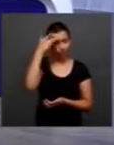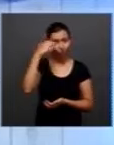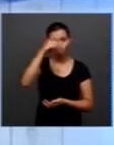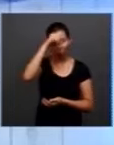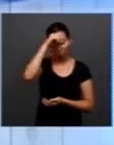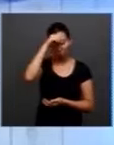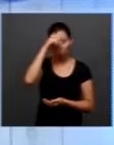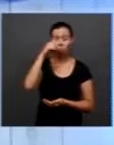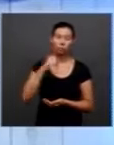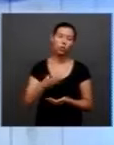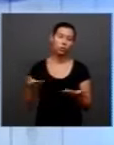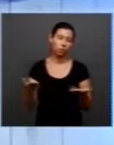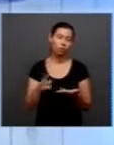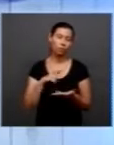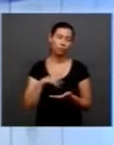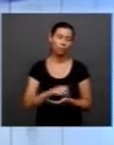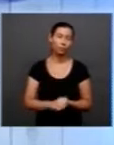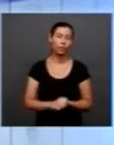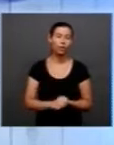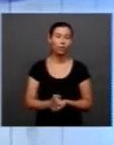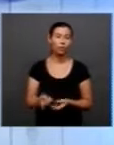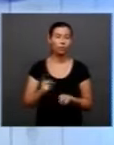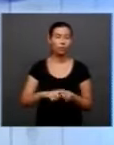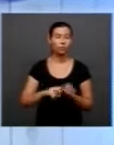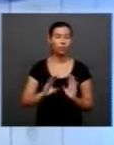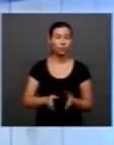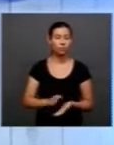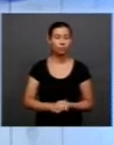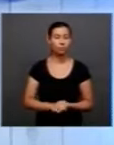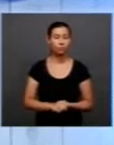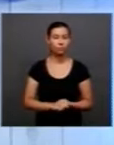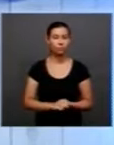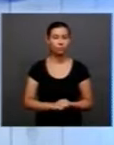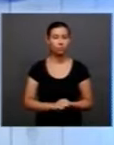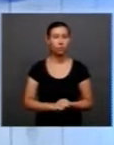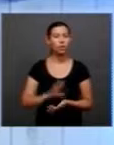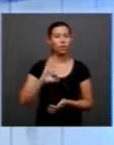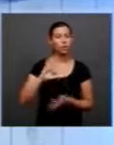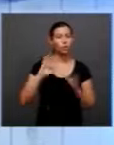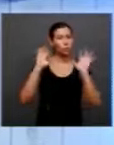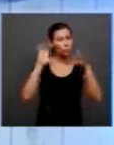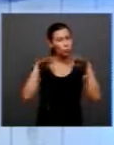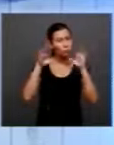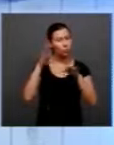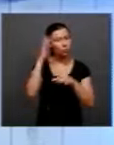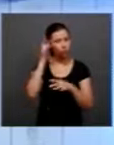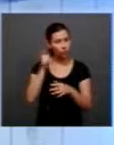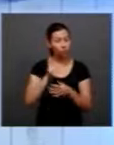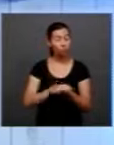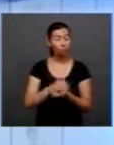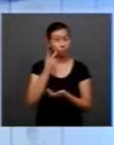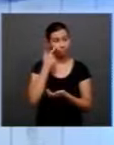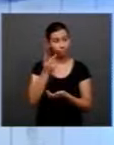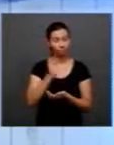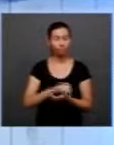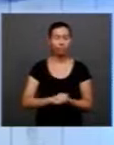volta já já com o nosso debate. Será que vem chuva por aí? Confira a previsão do tempo.